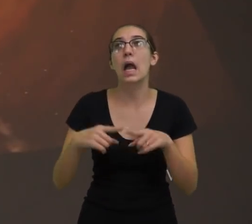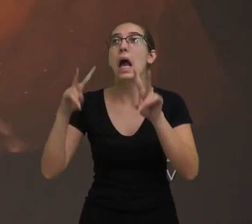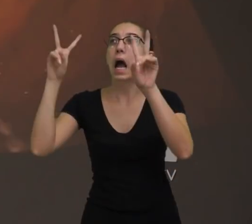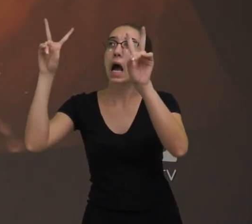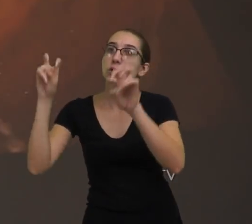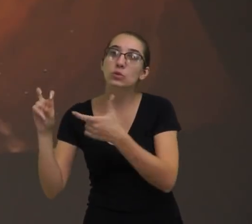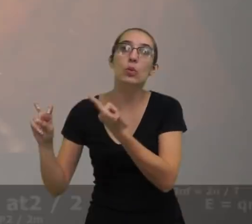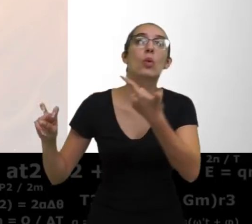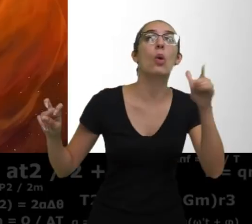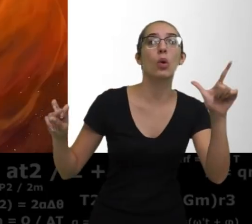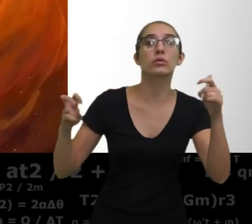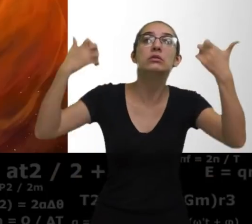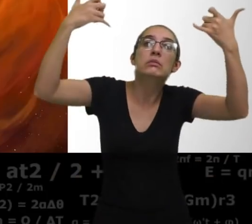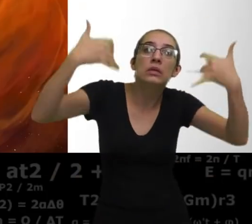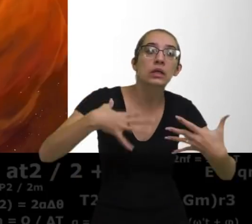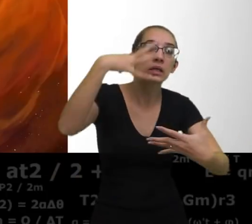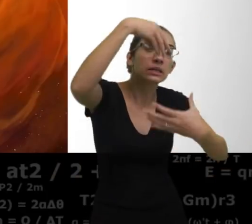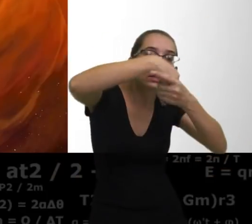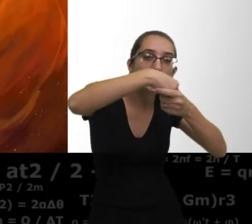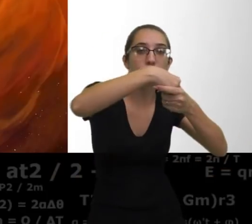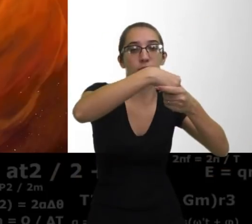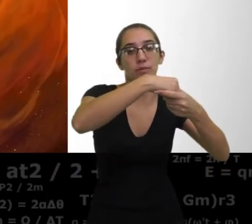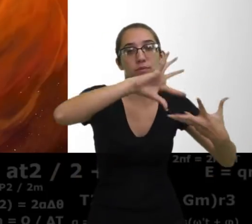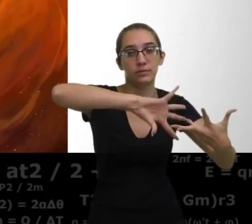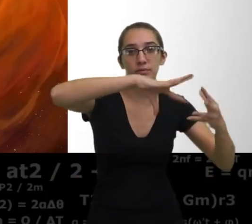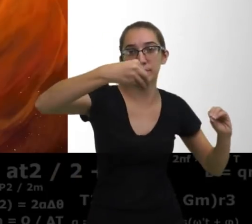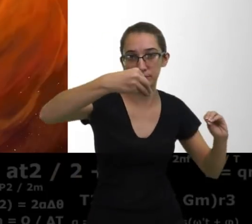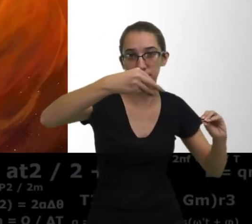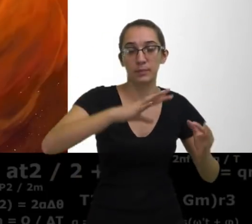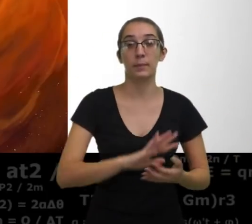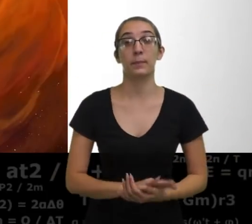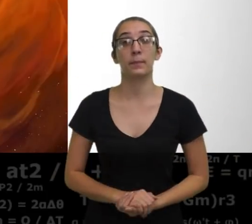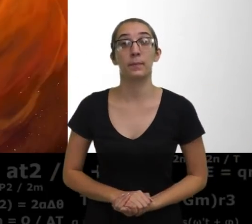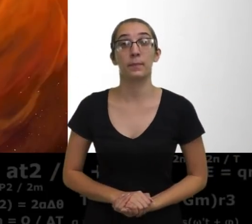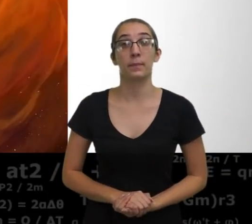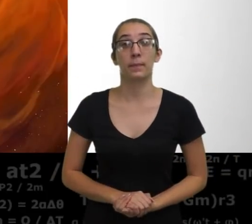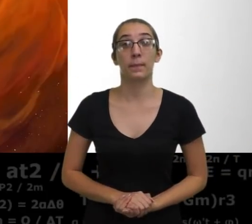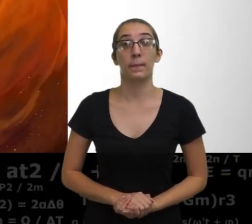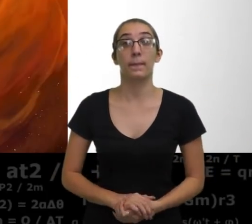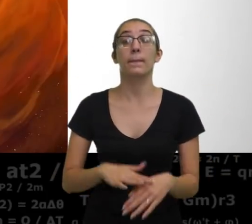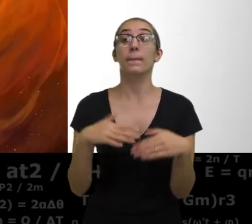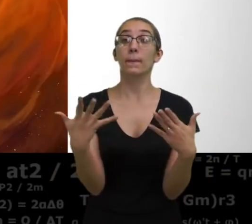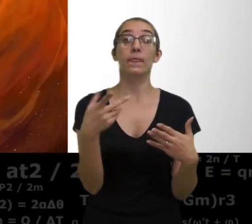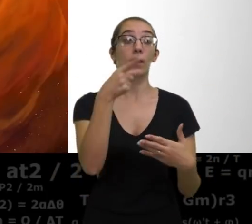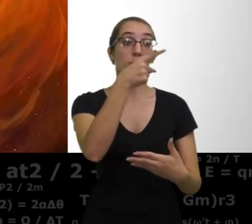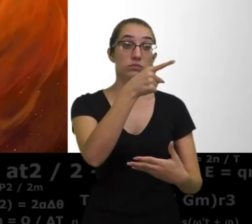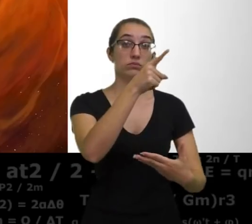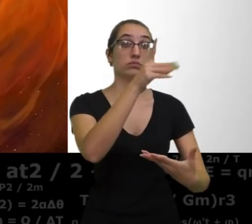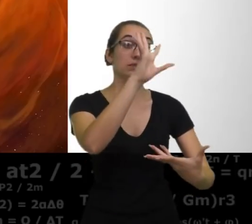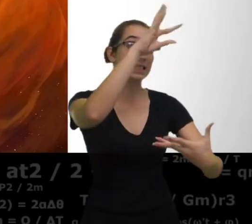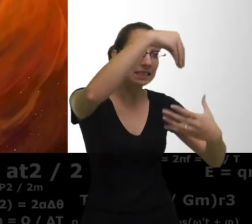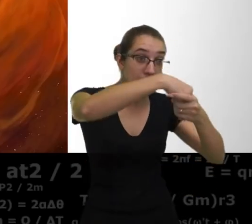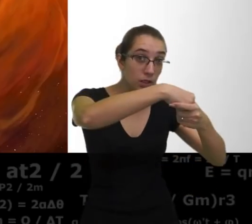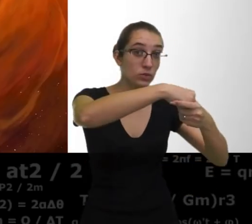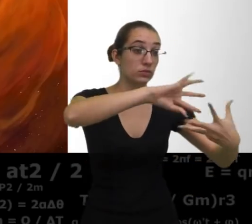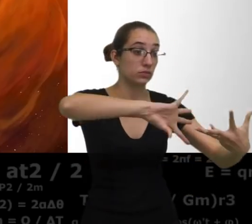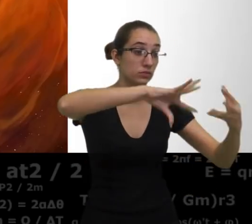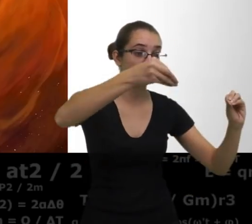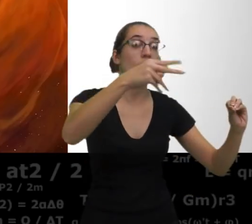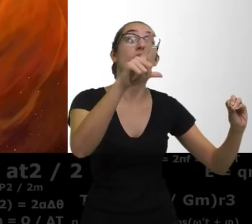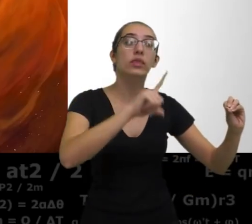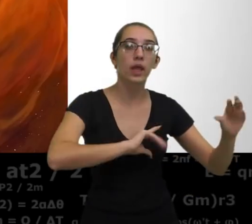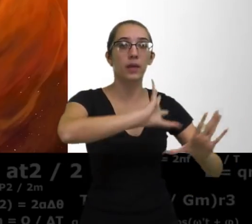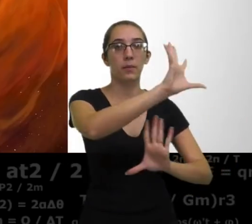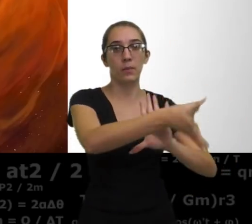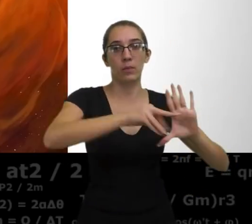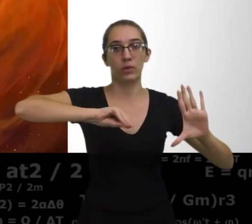Então, no ponto central da Via Láctea há um buraco negro supermassivo. Em torno desse buraco negro há um disco de